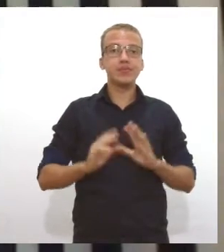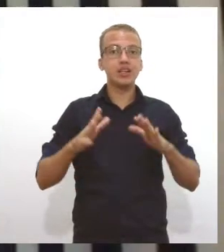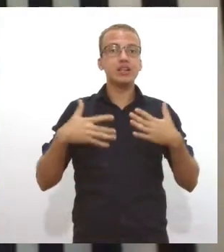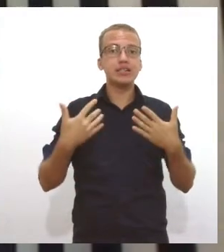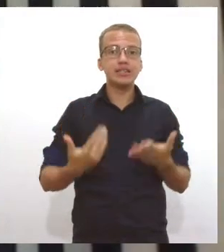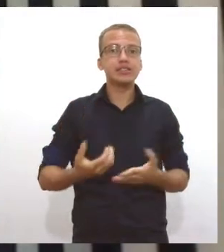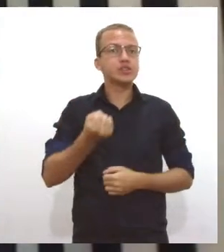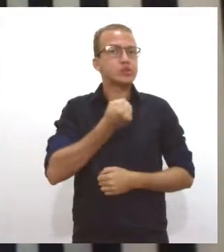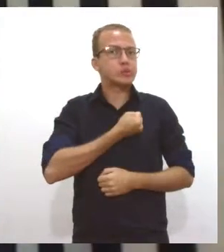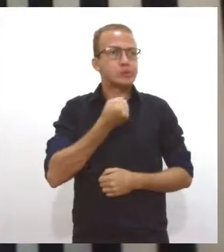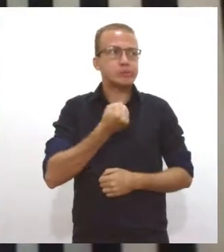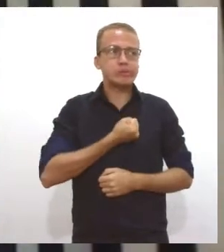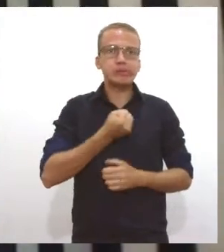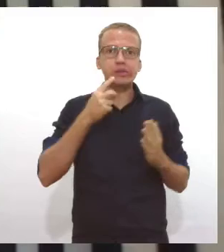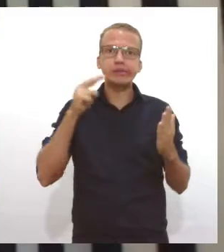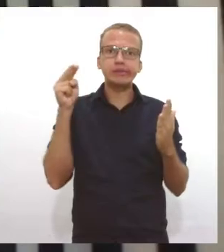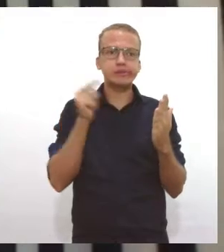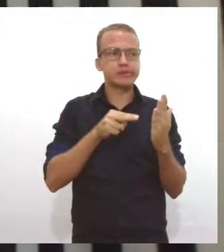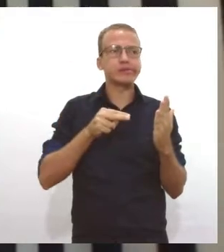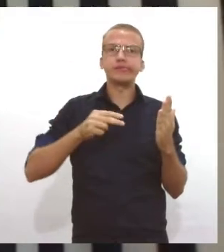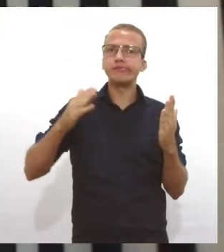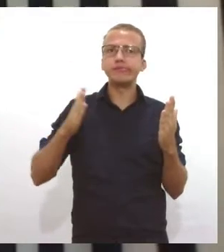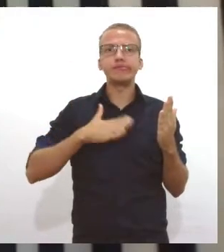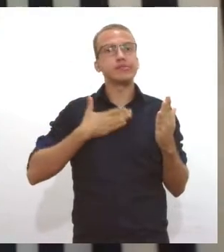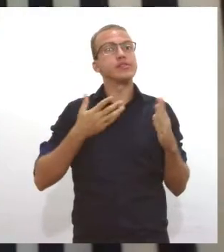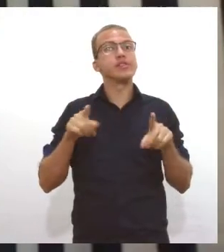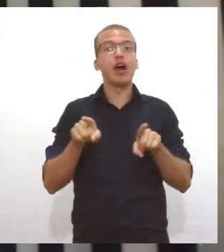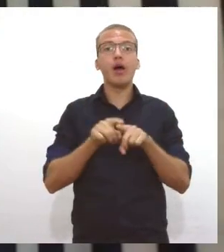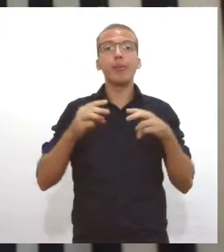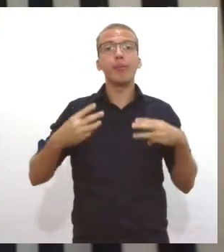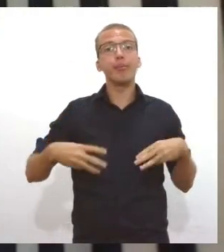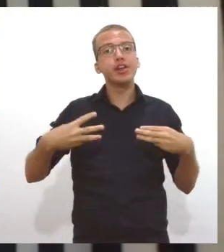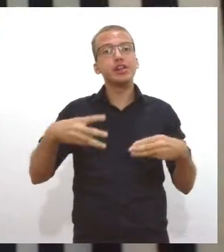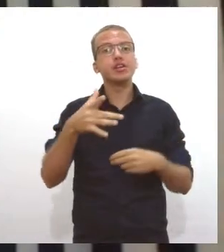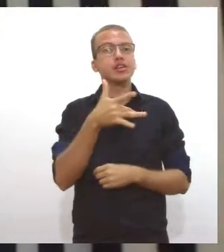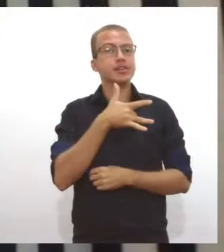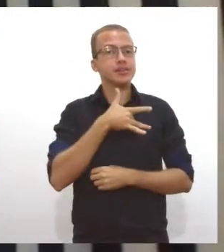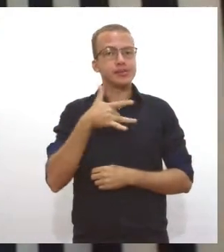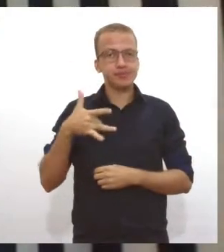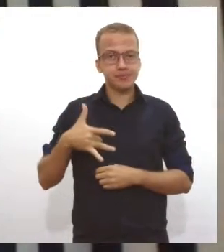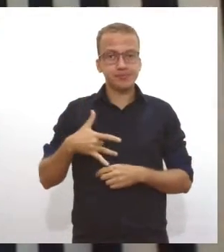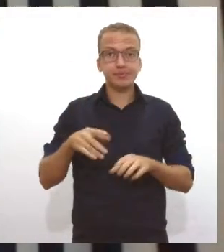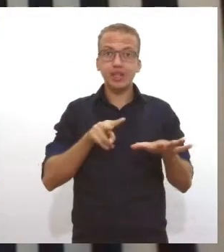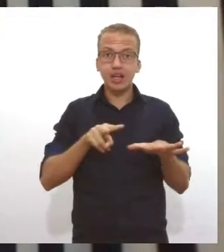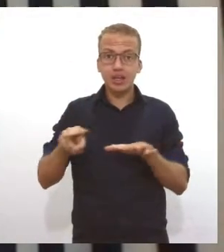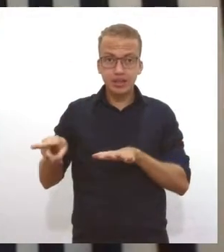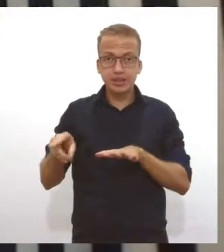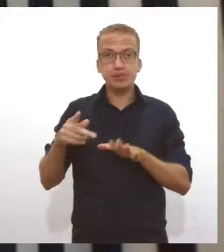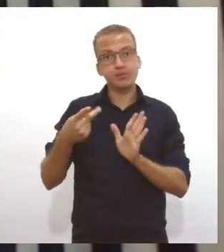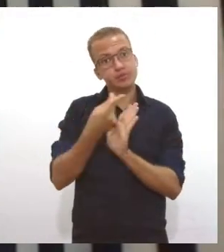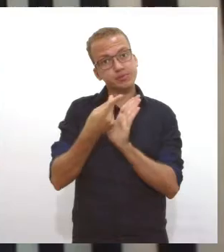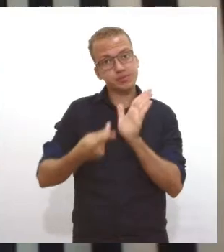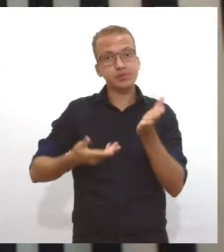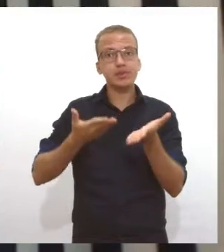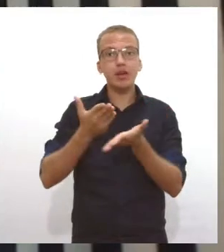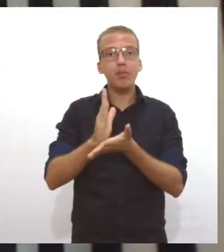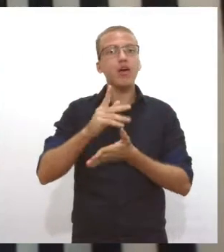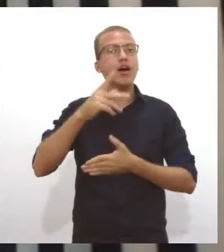são assustadores que o próprio Ministério da Saúde na semana que o projeto foi aprovado no senado na semana